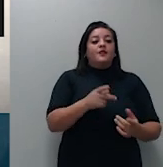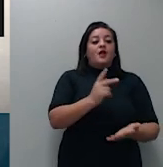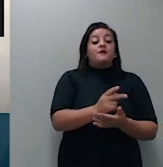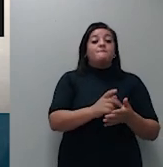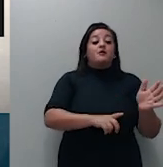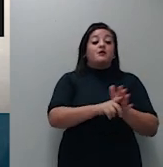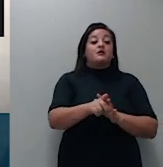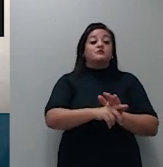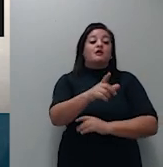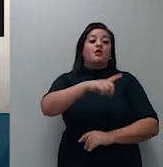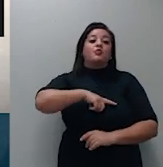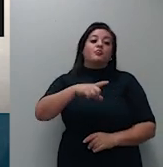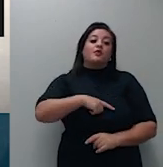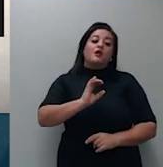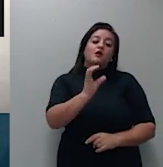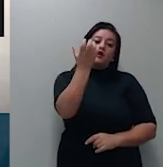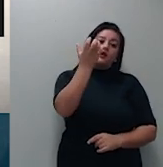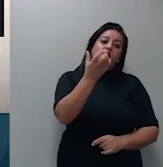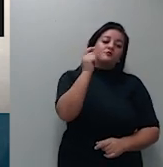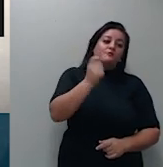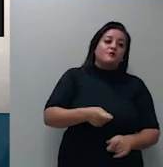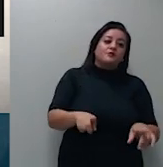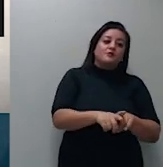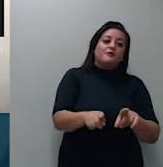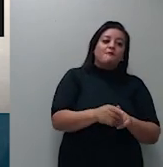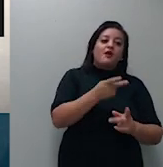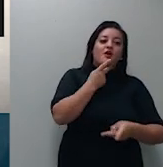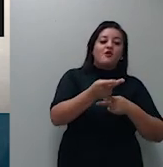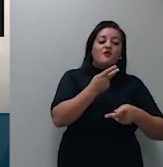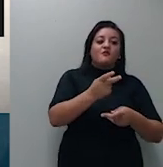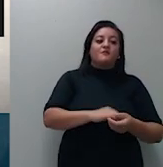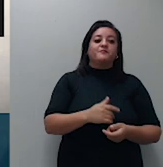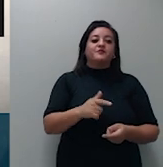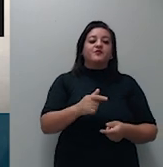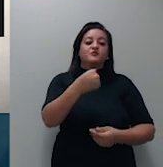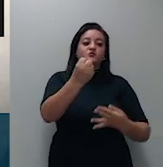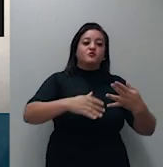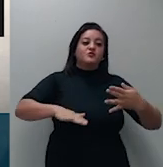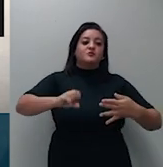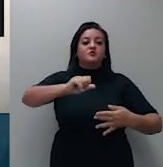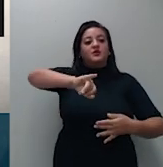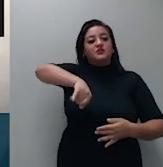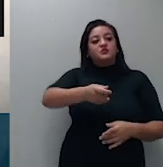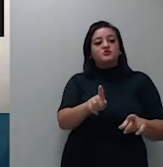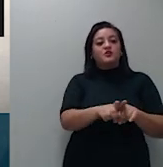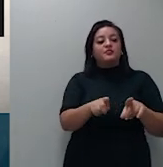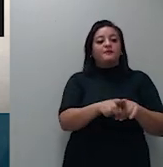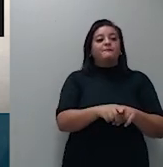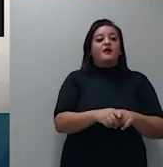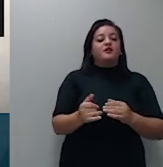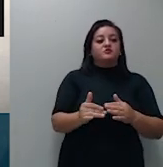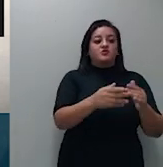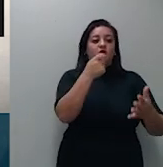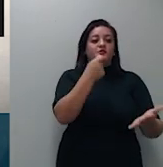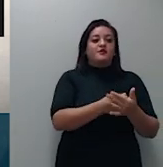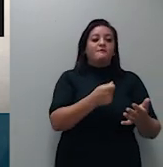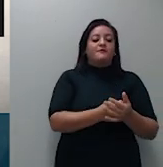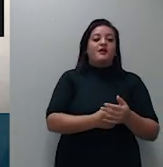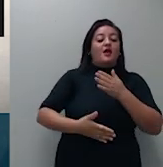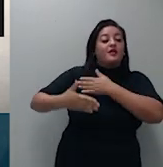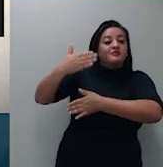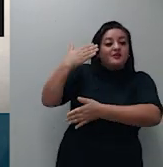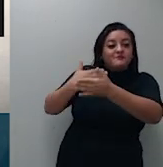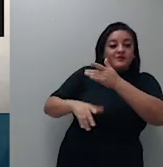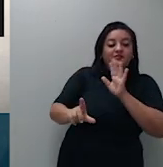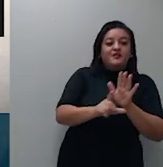embora a questão tenha sido decidida pela ciência em Manifesto confronto com a jurisprudência deste tribunal mediante a aplicação